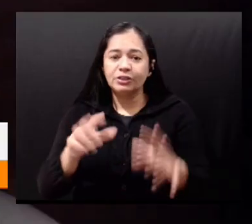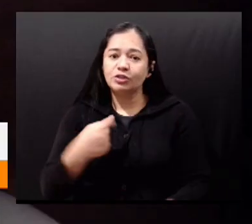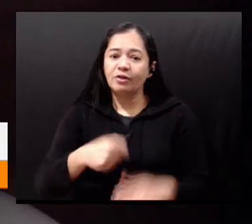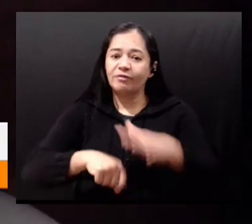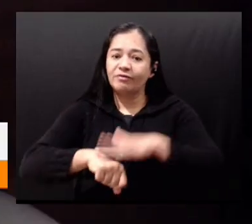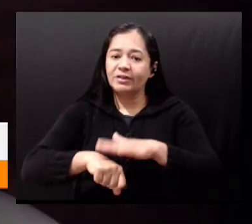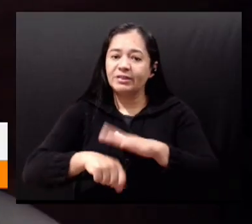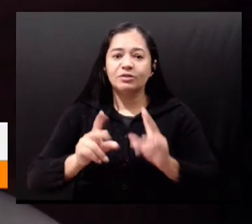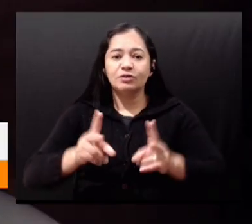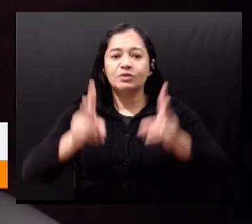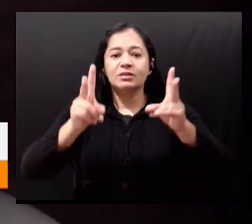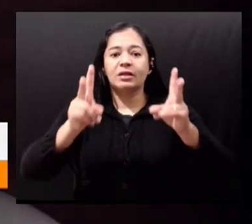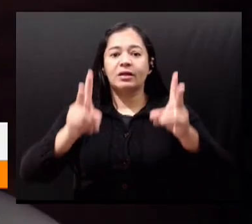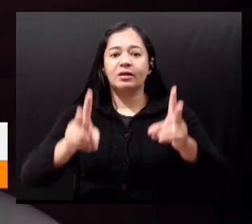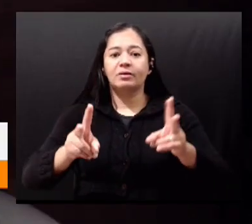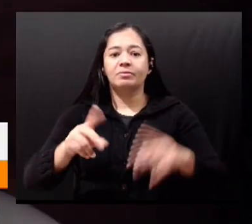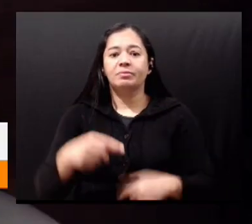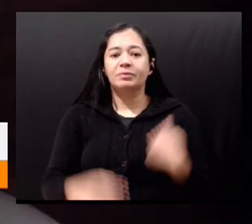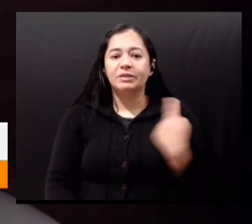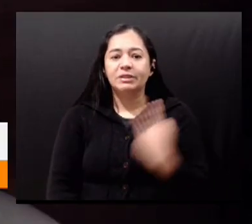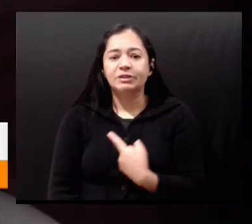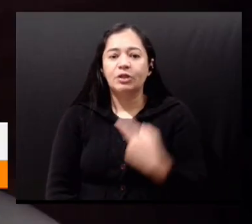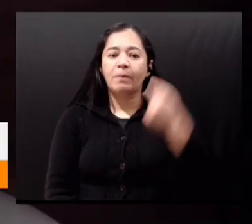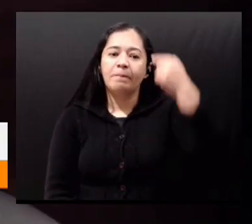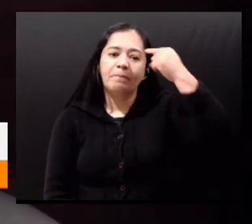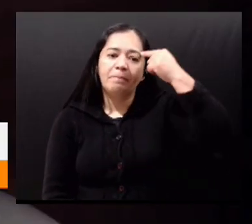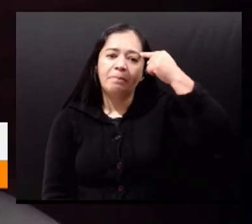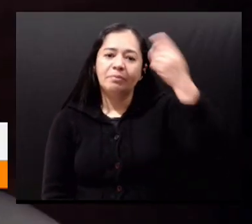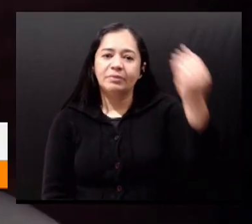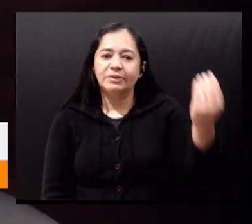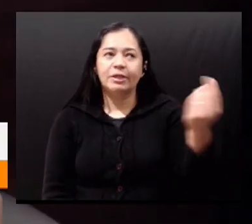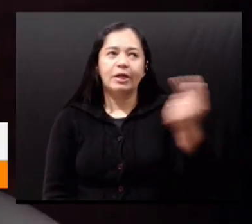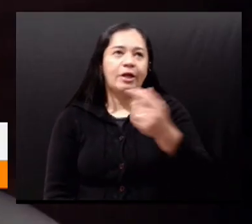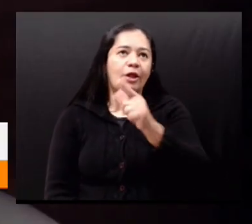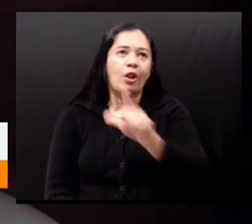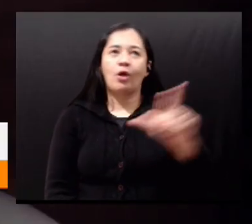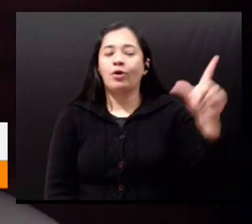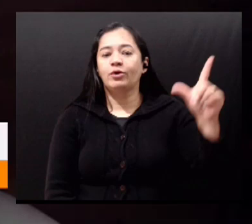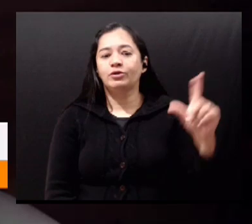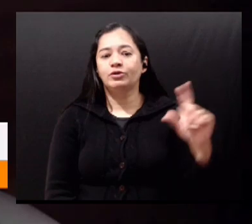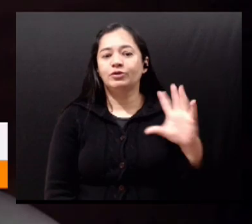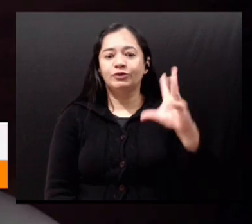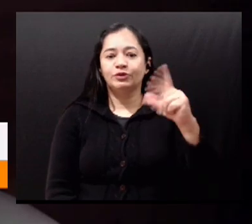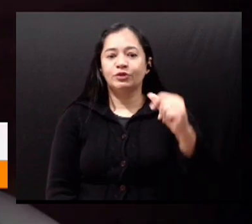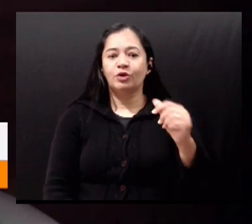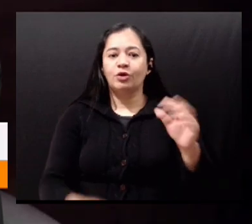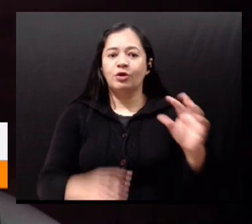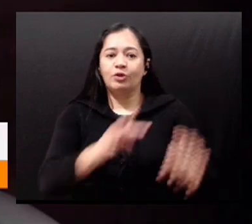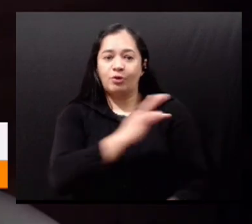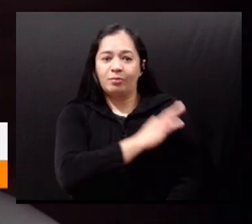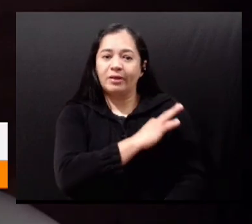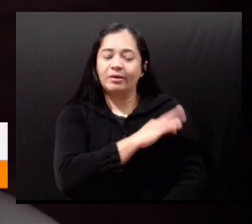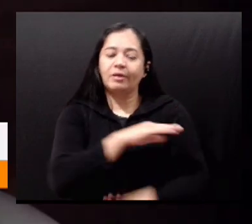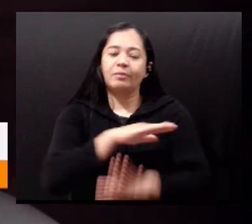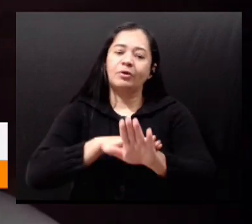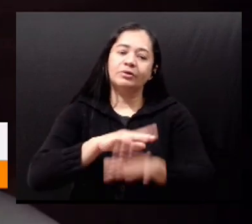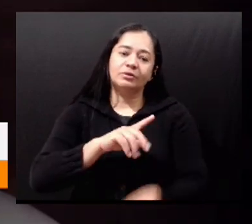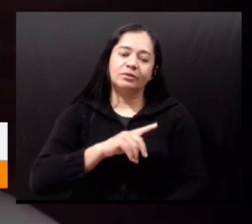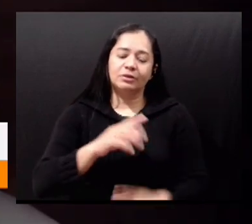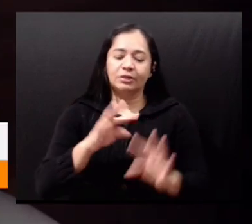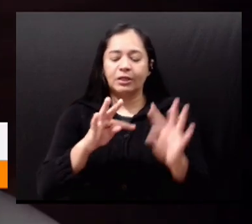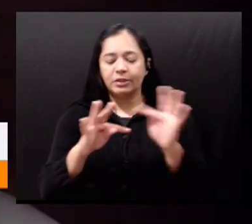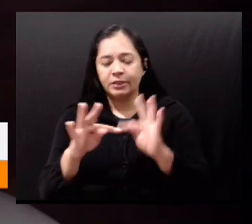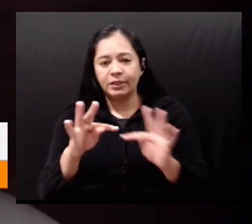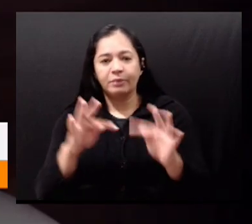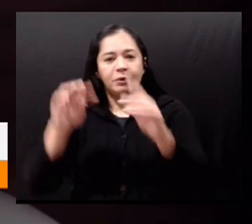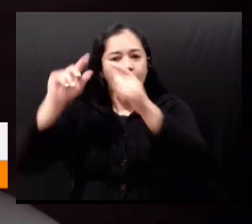para a gente pensar, e é lógico que existe toda uma técnica por trás disso, né? A Sim. terapia cognitivo-comportamental, da